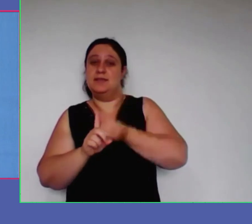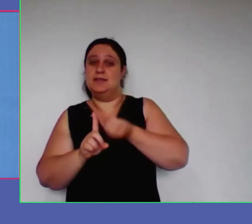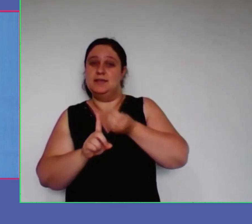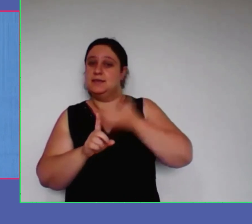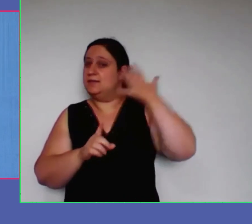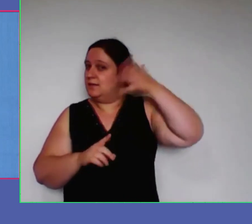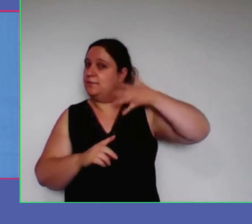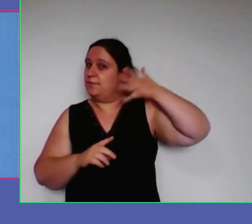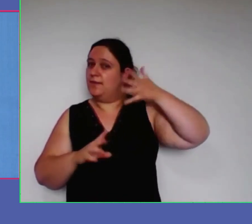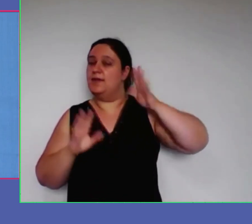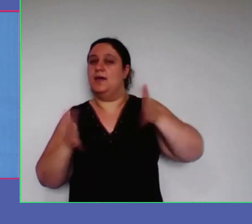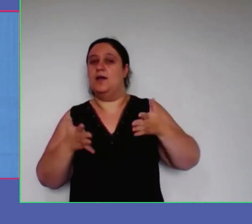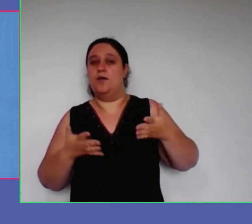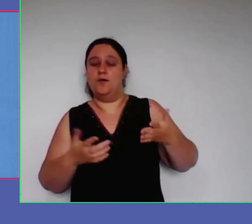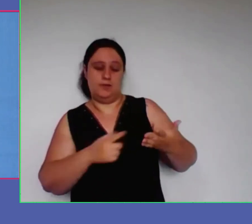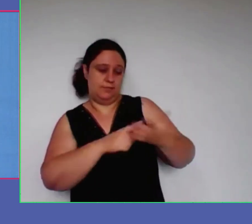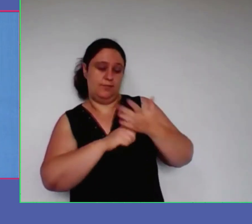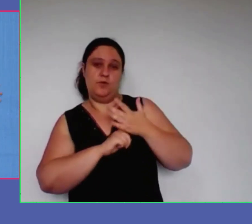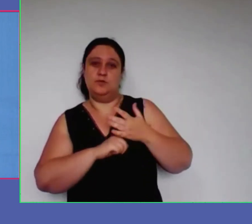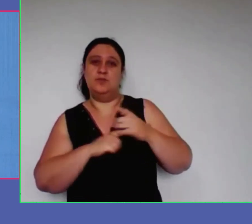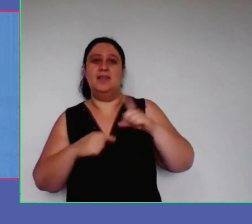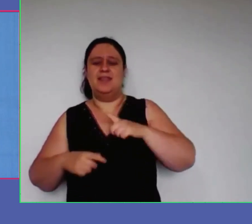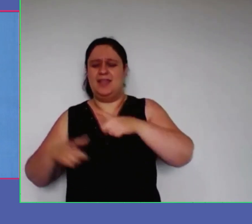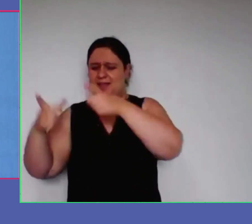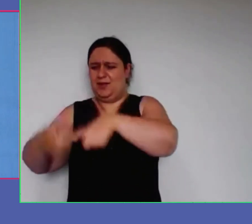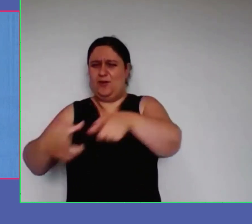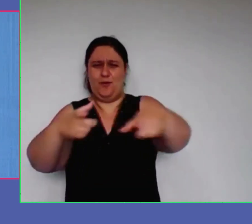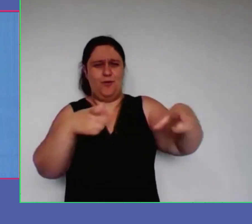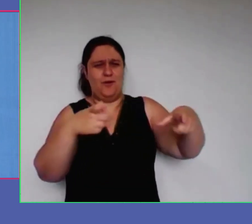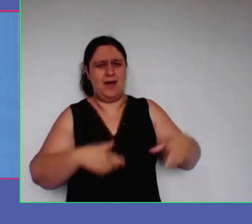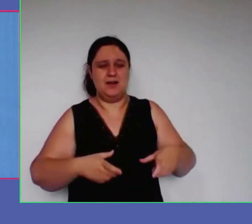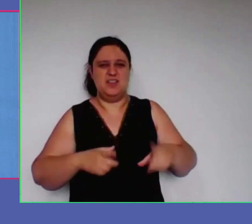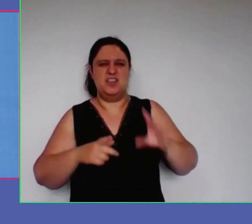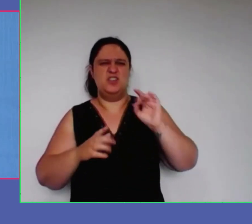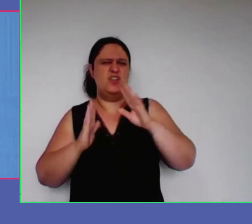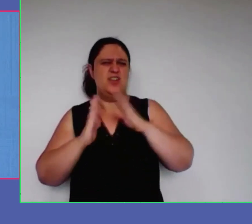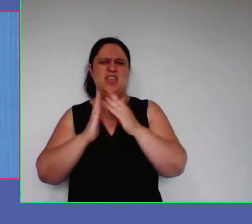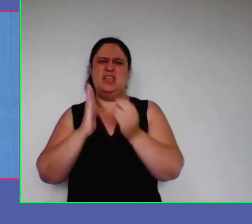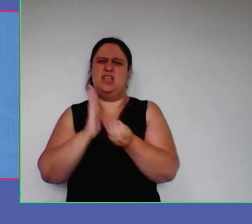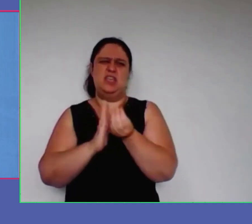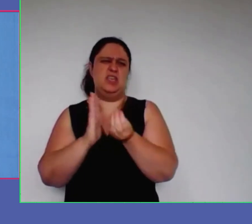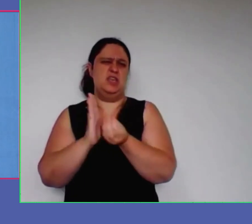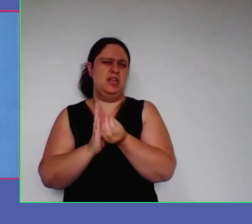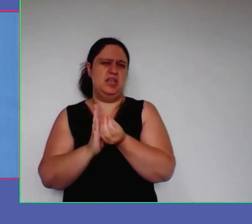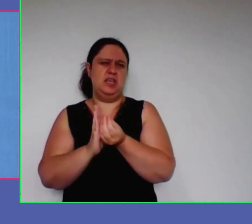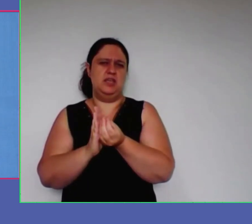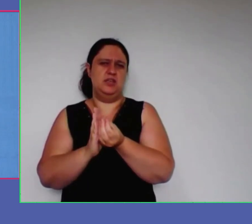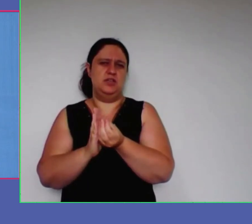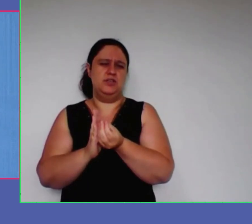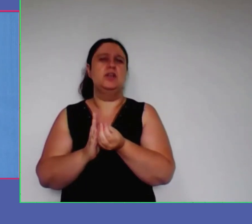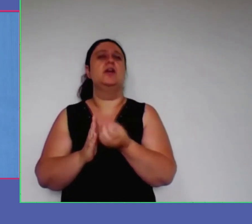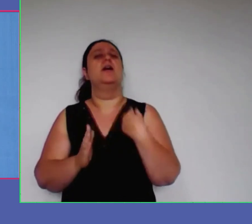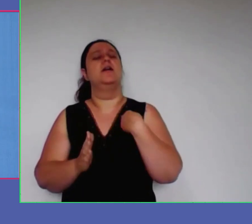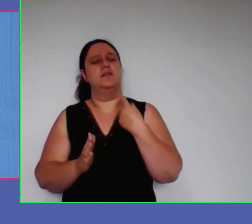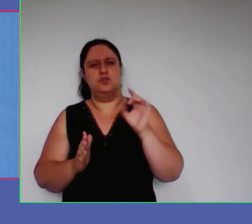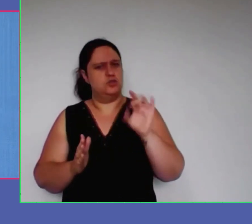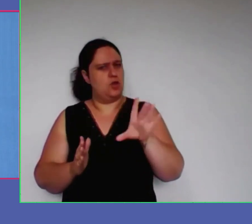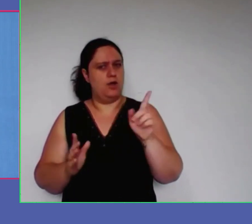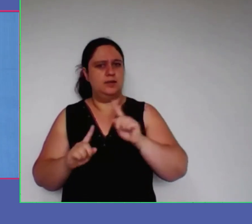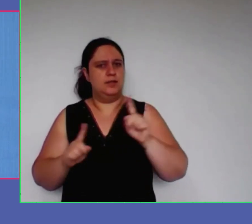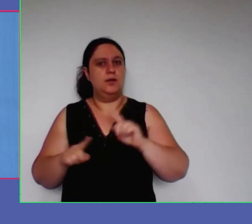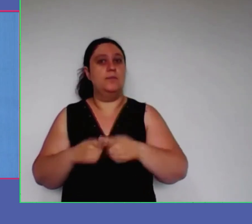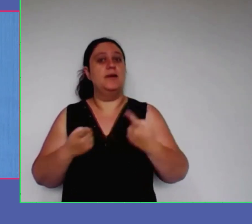lugares, não só igrejas plantadas, né? Lugares que não tem igreja, plantamos as igrejas, mas, irmãos, as